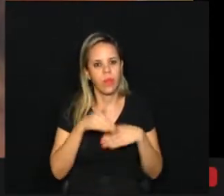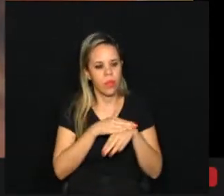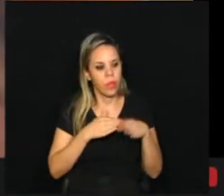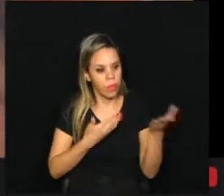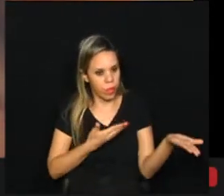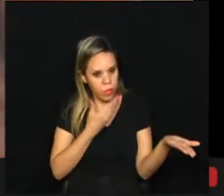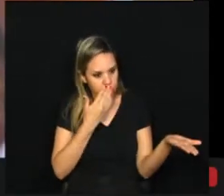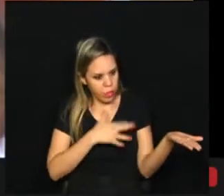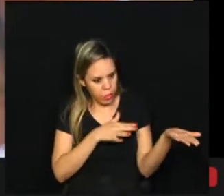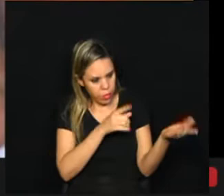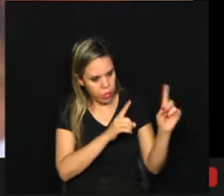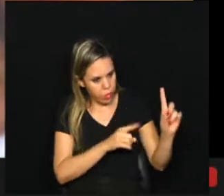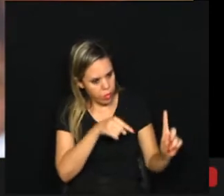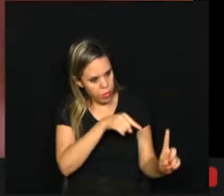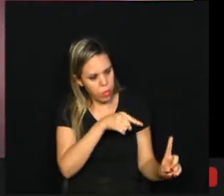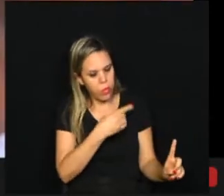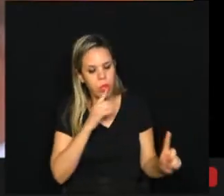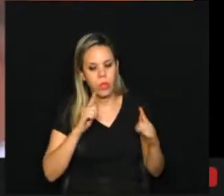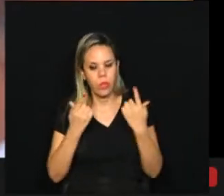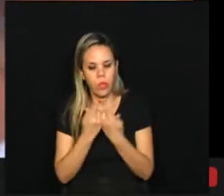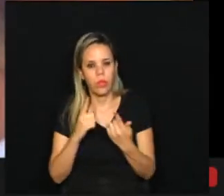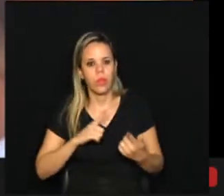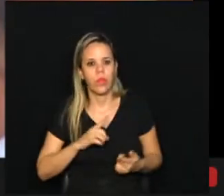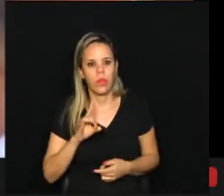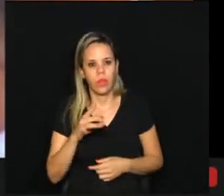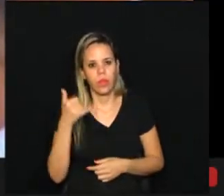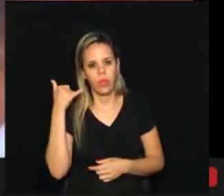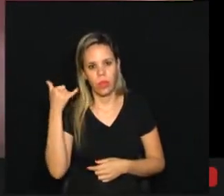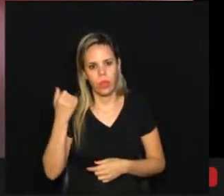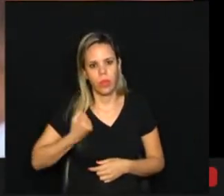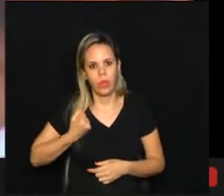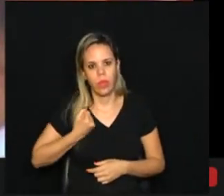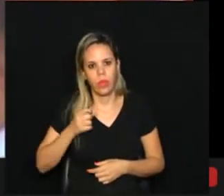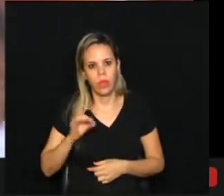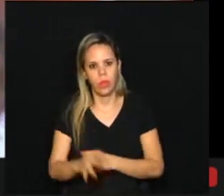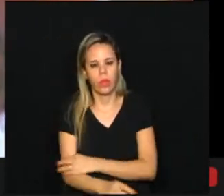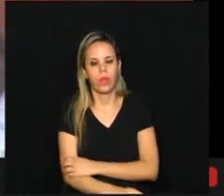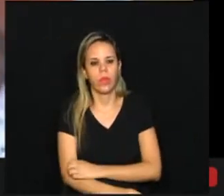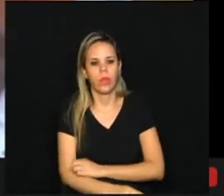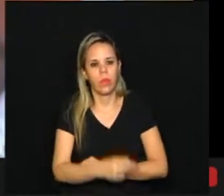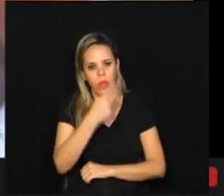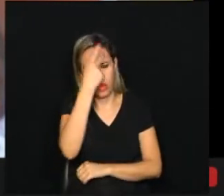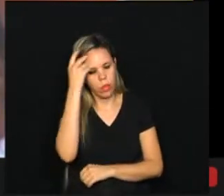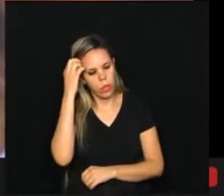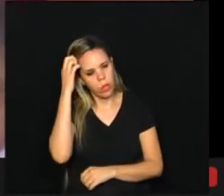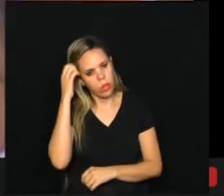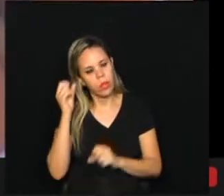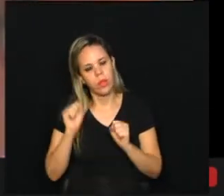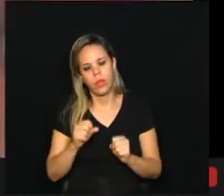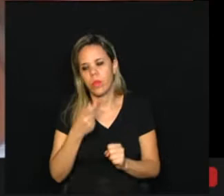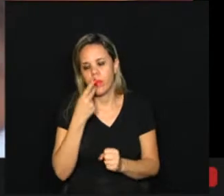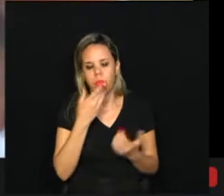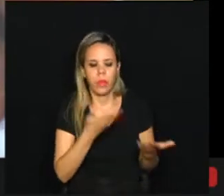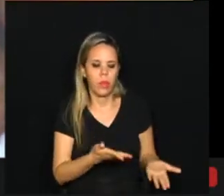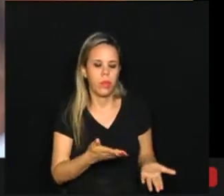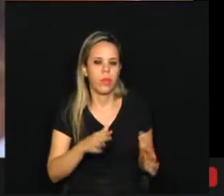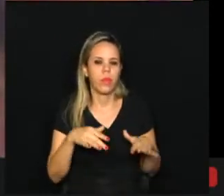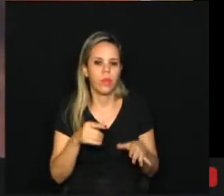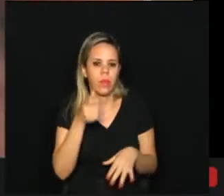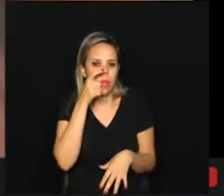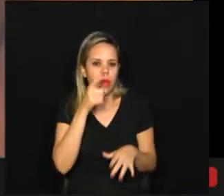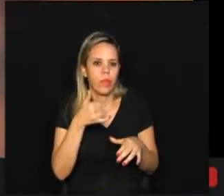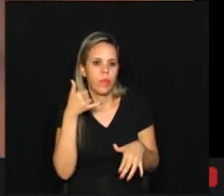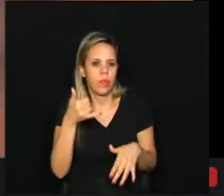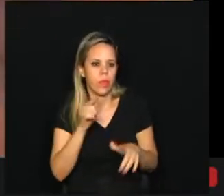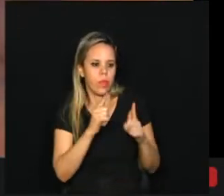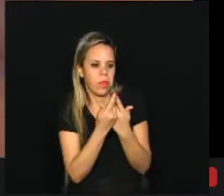criança, tá? Porque no grupo tinha só o telefone da pessoa. Então pode até falar, olha, quando a gente viu o telefone no